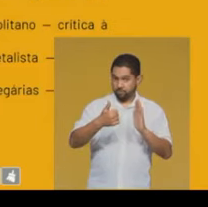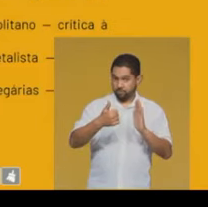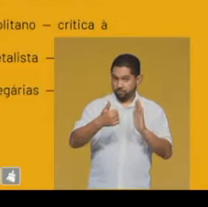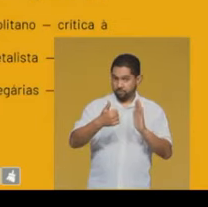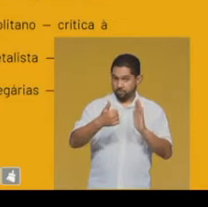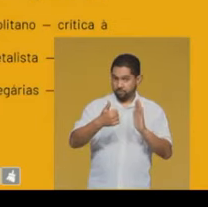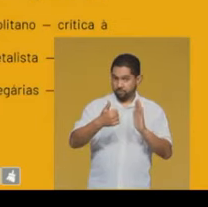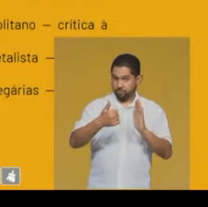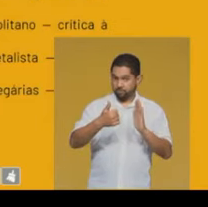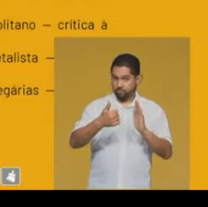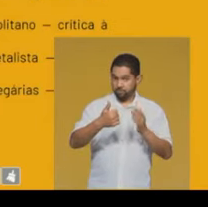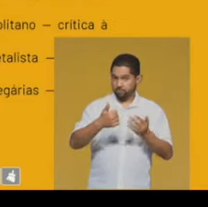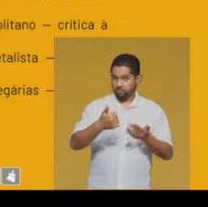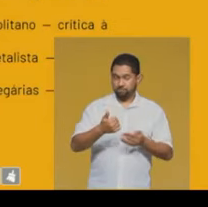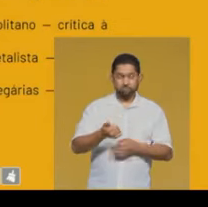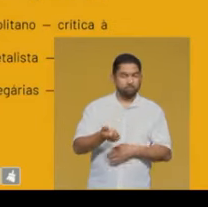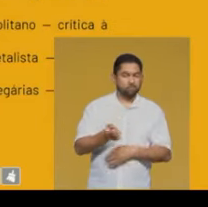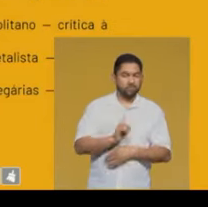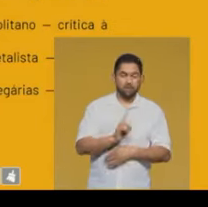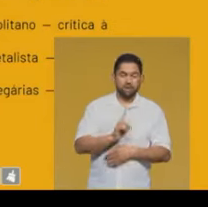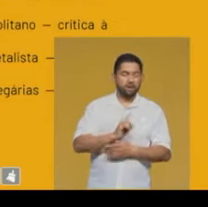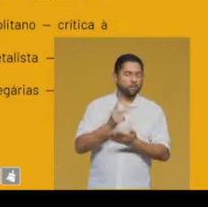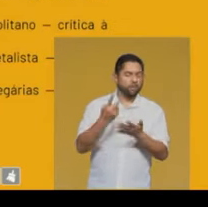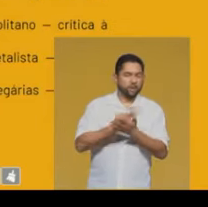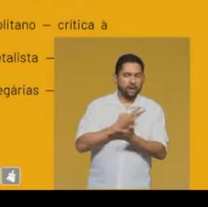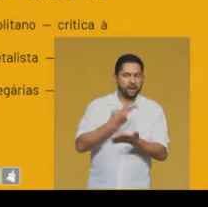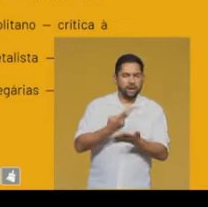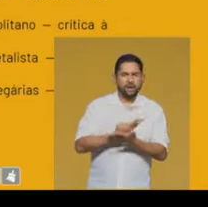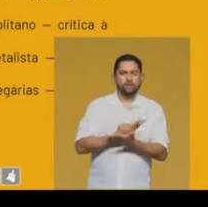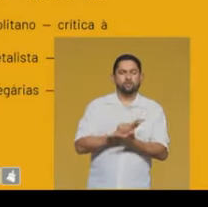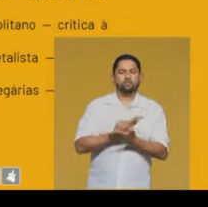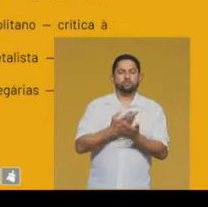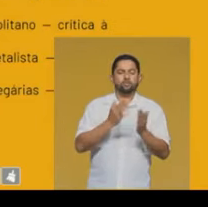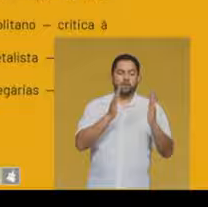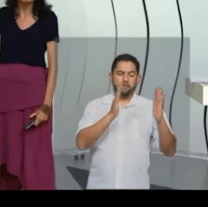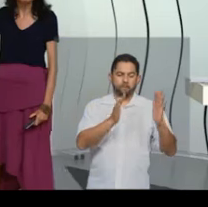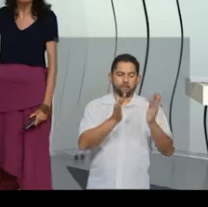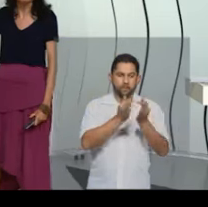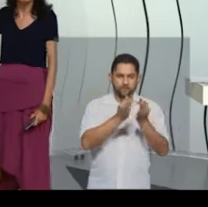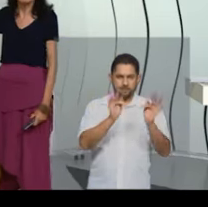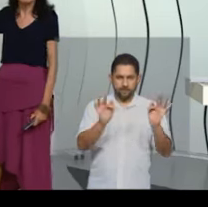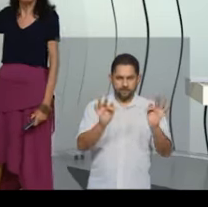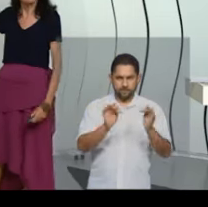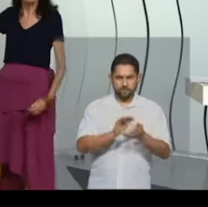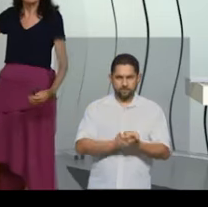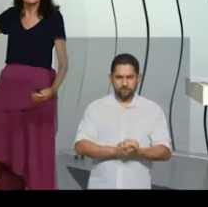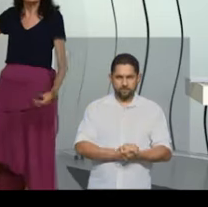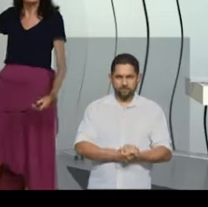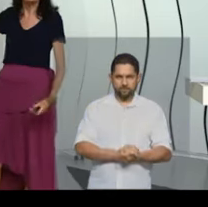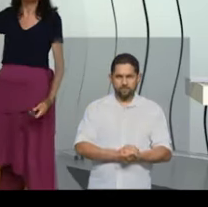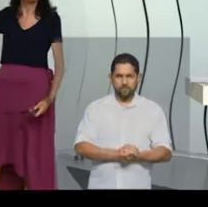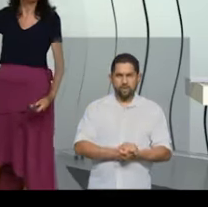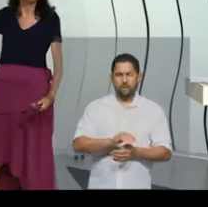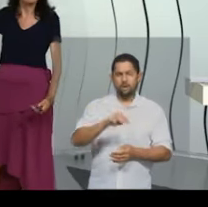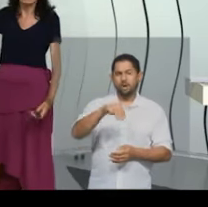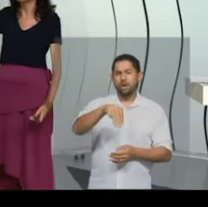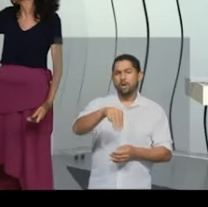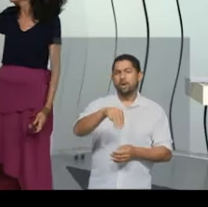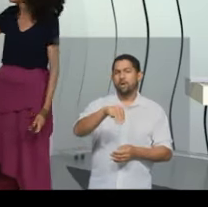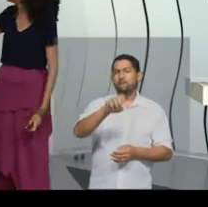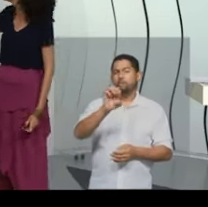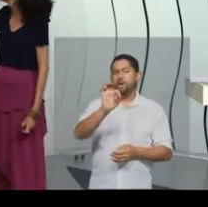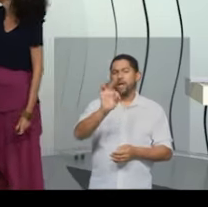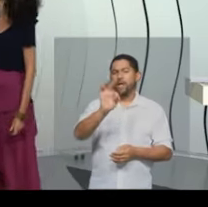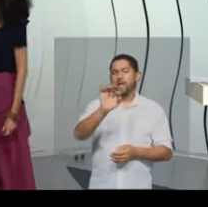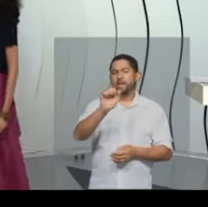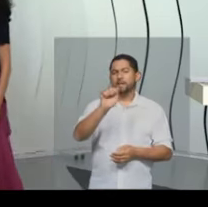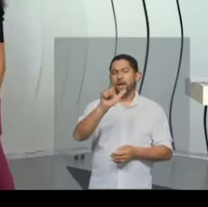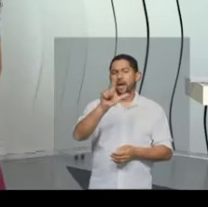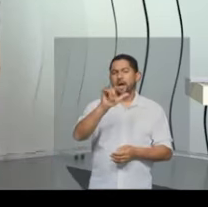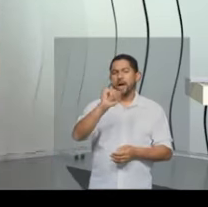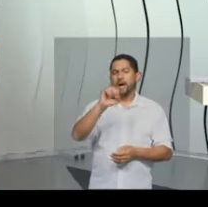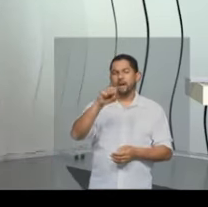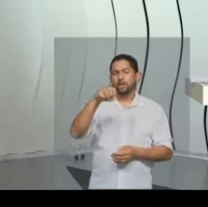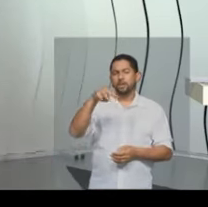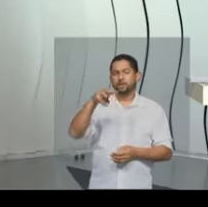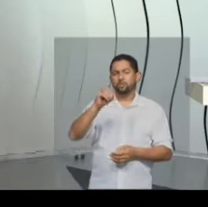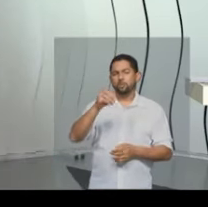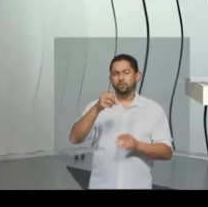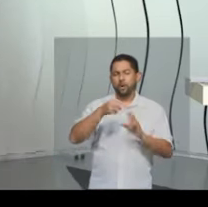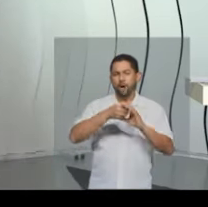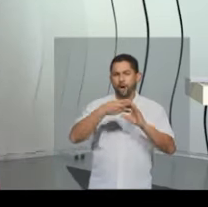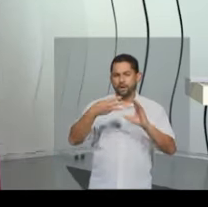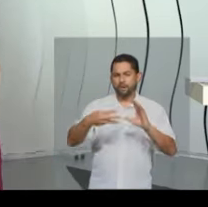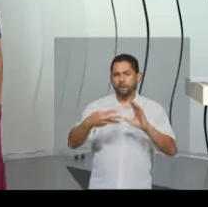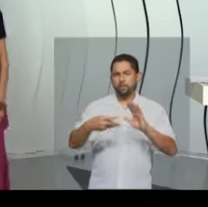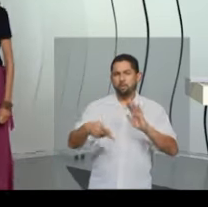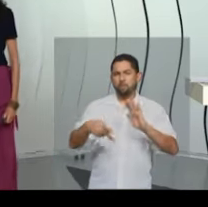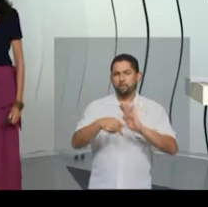mercantilismo? Não. Muito pelo contrário, o metalismo foi uma característica forte do mercantilismo. Estímulo ao